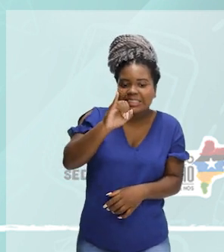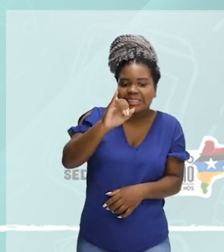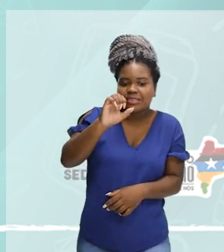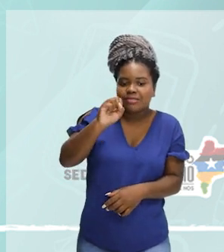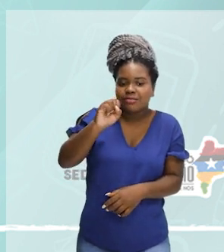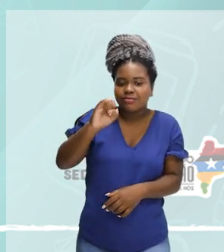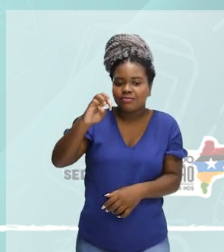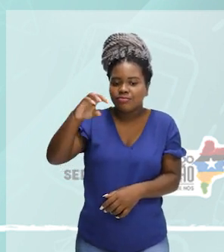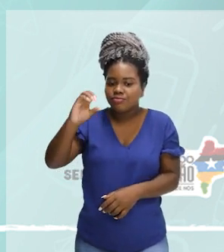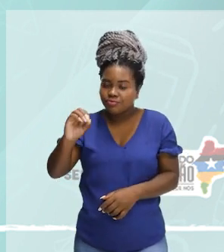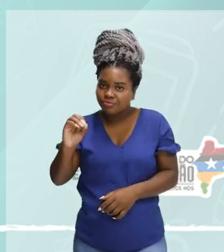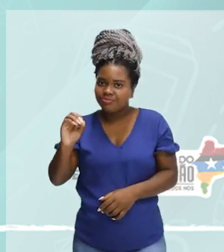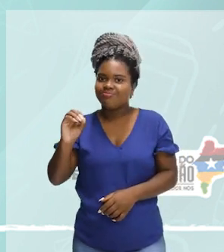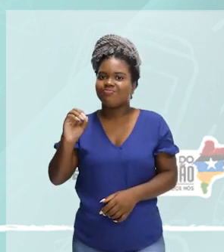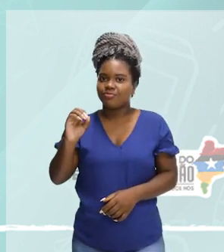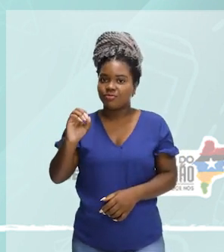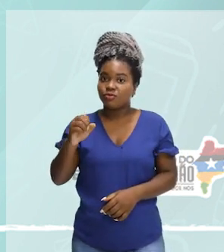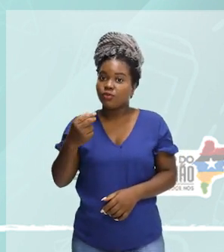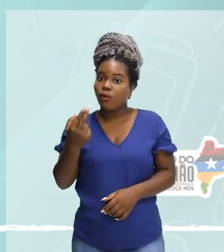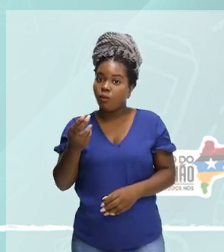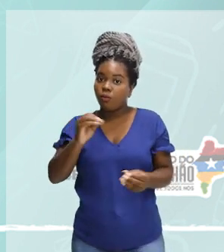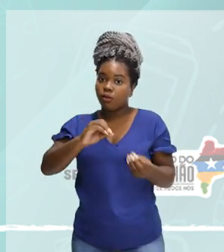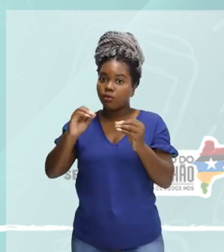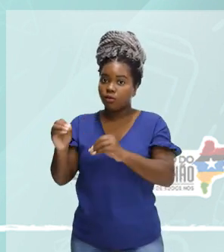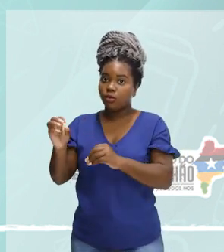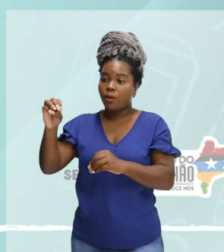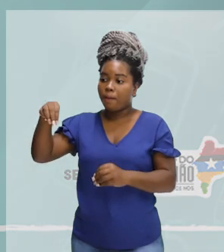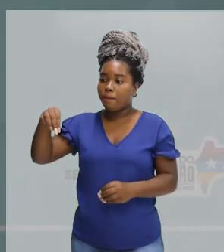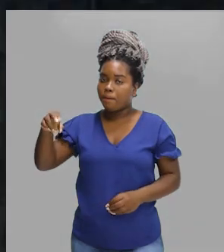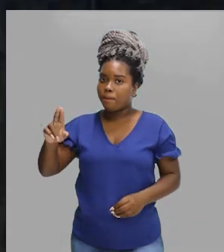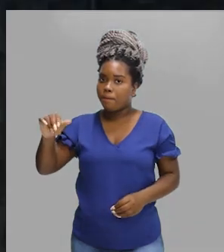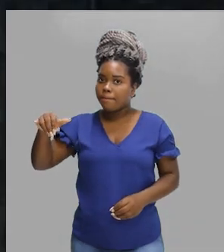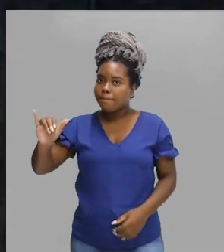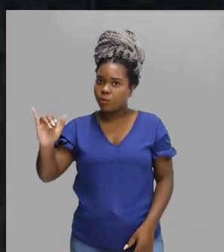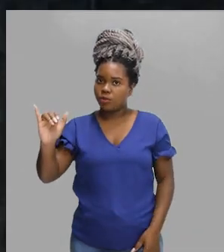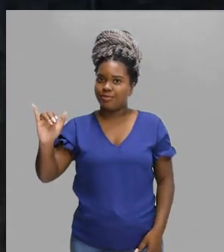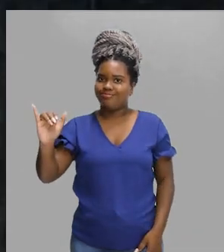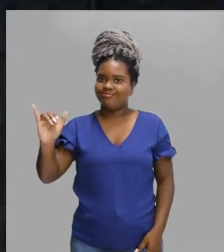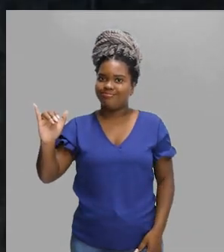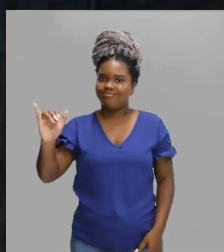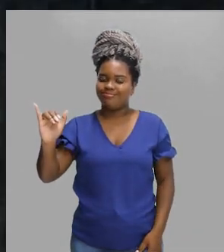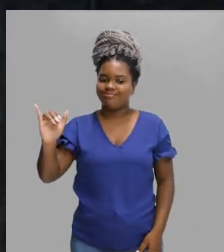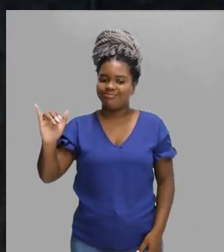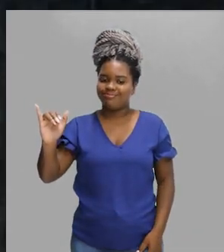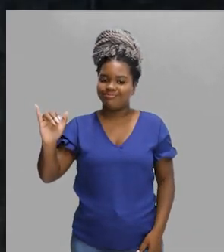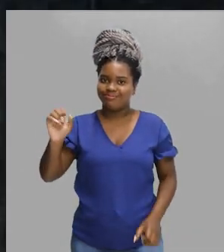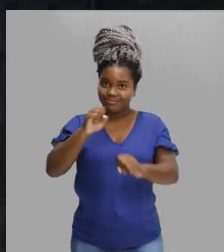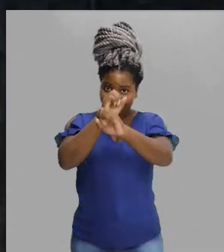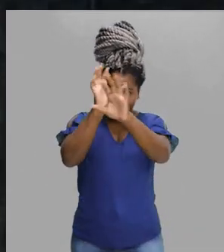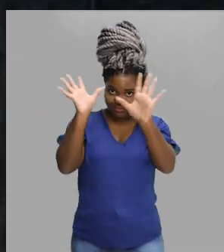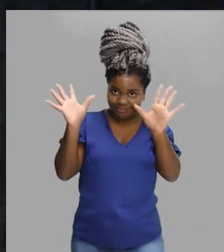está muito triste. Tanto faz eu colocar tristíssimo como muito triste.